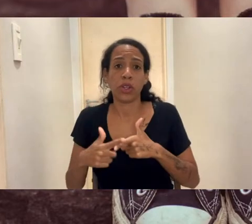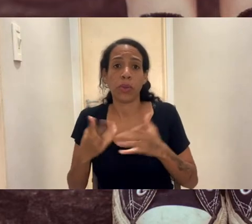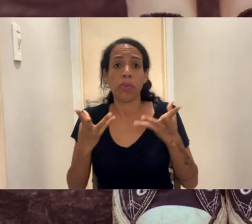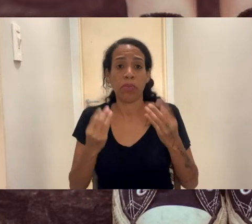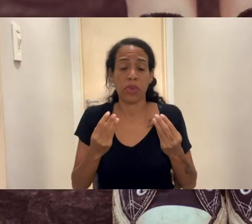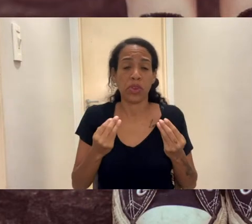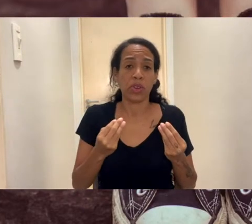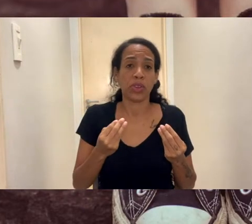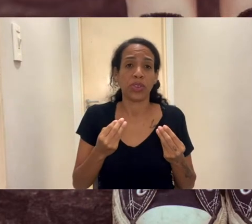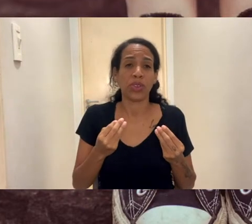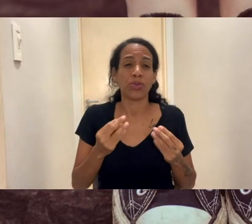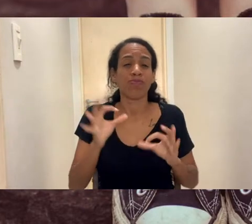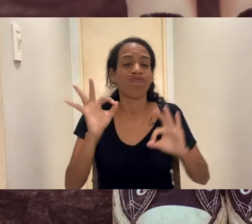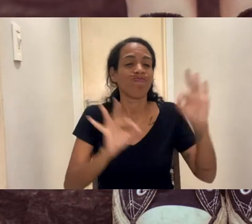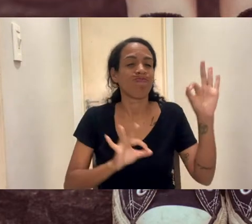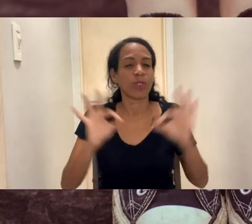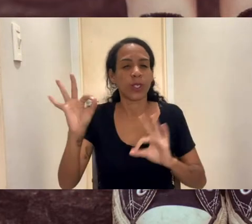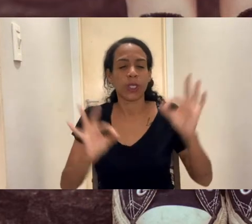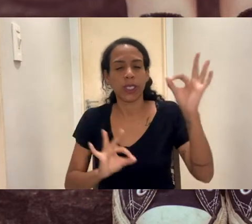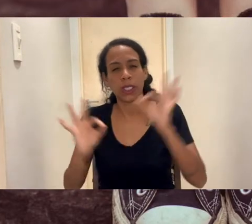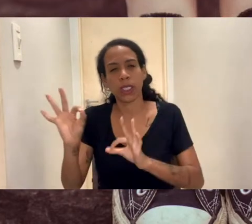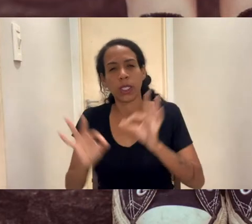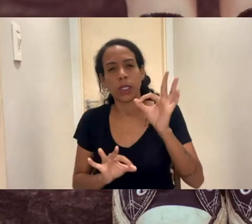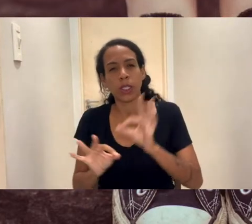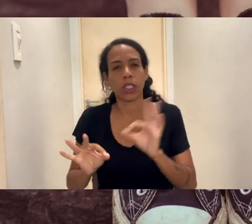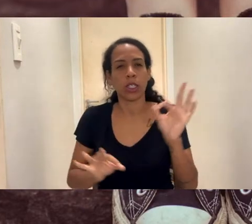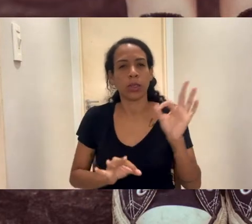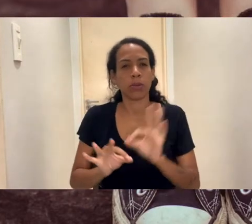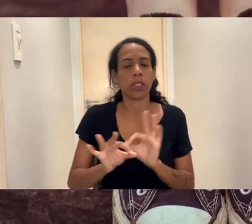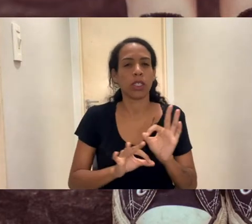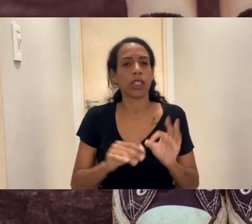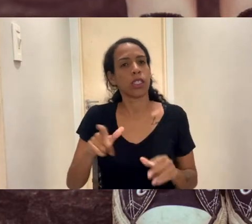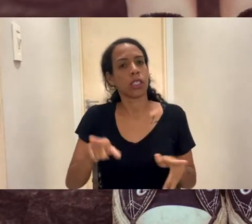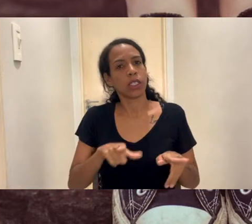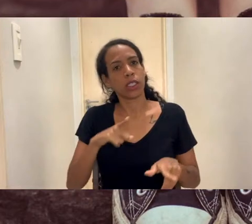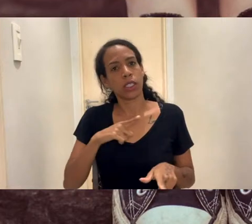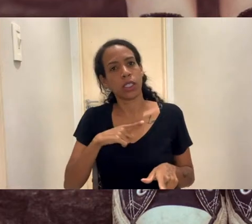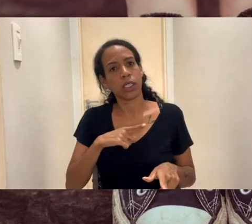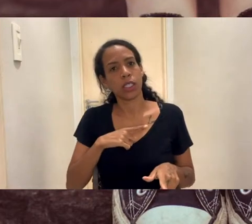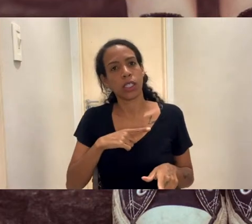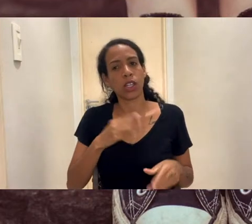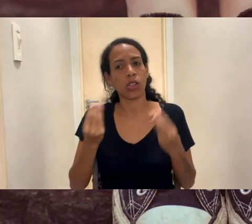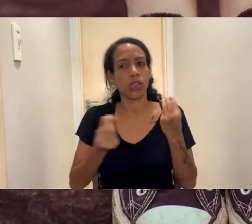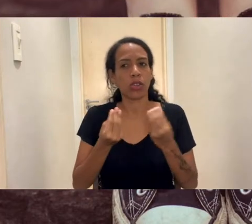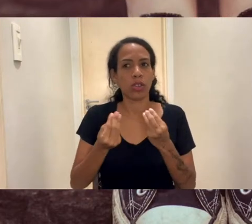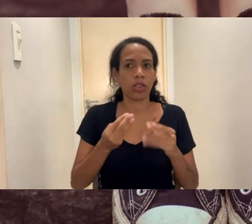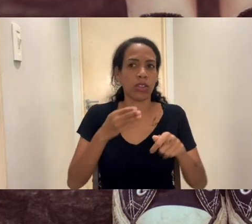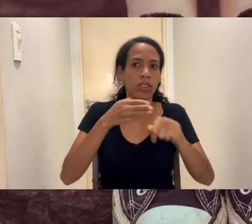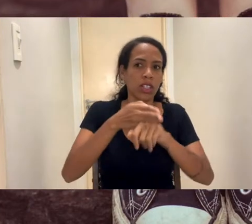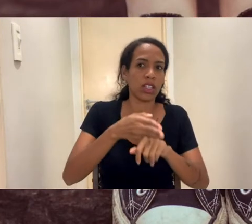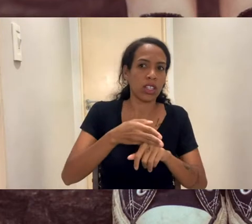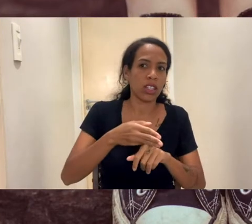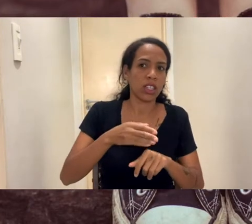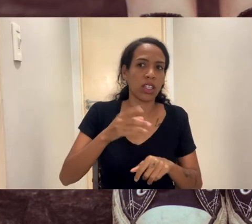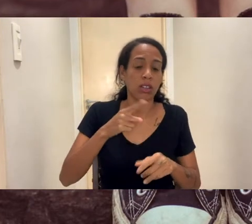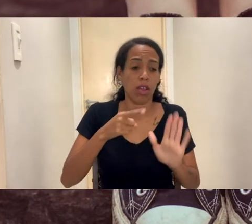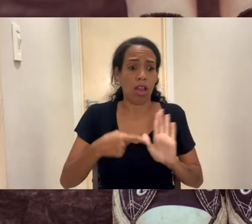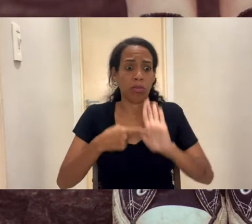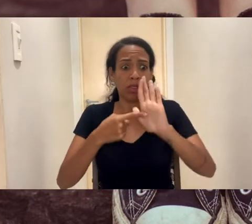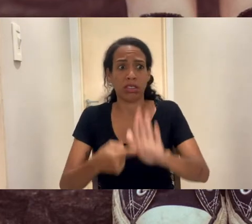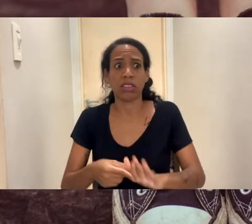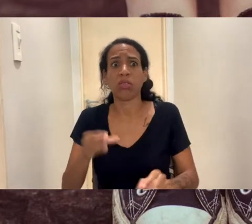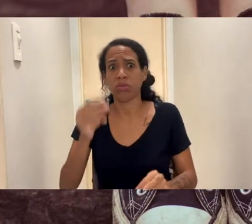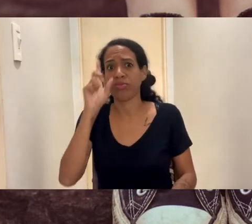o tratamento, né, as condições que esses profissionais têm de lidar com as demandas que aparecem, que são demandas